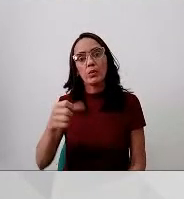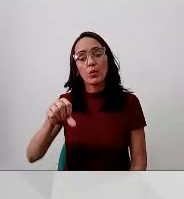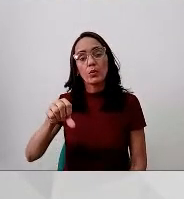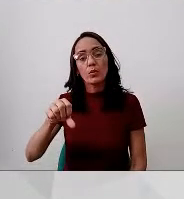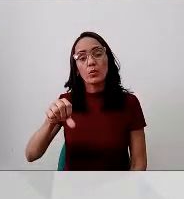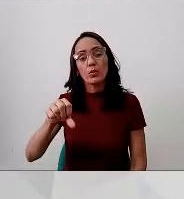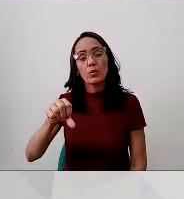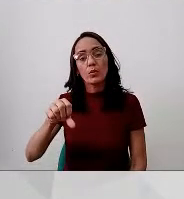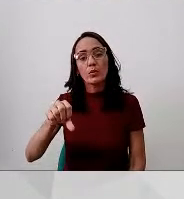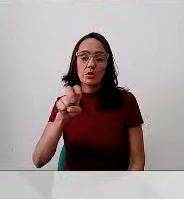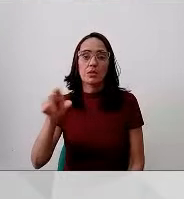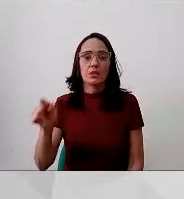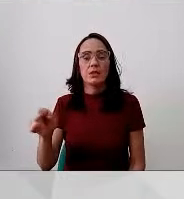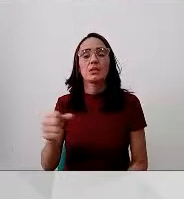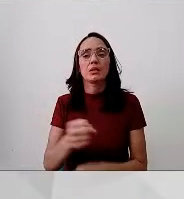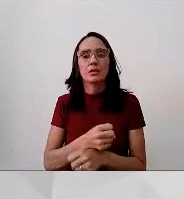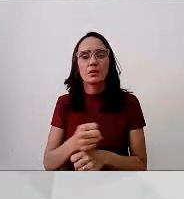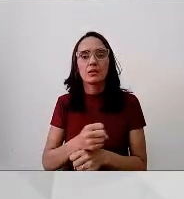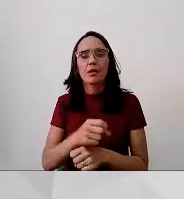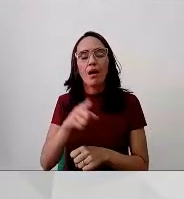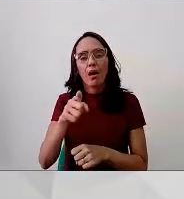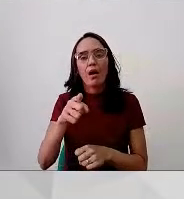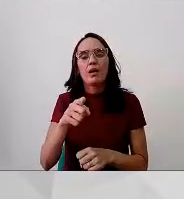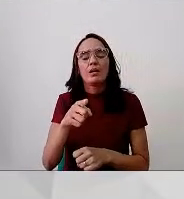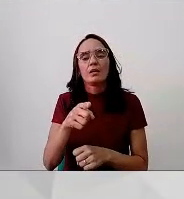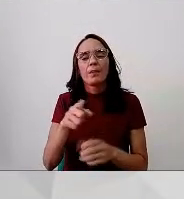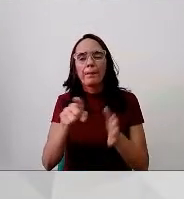pesquisador jovem aí na área de, agora já